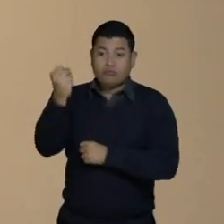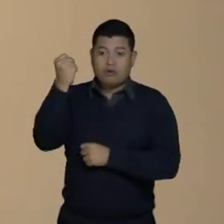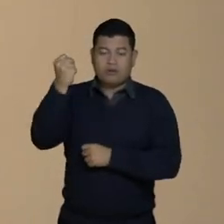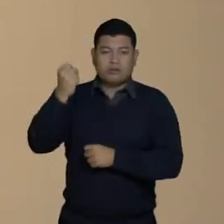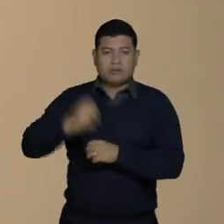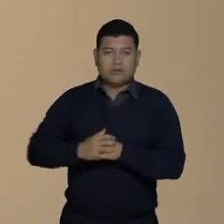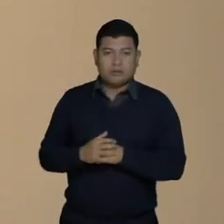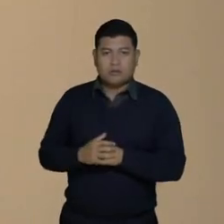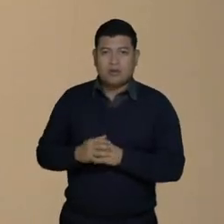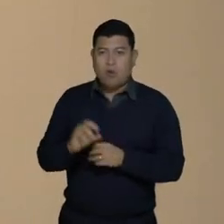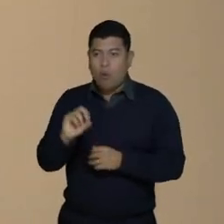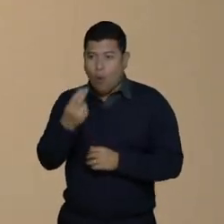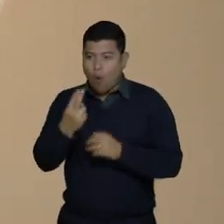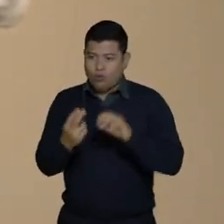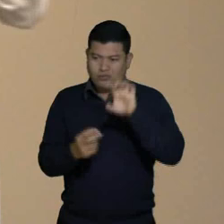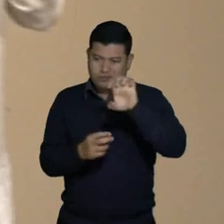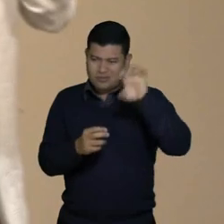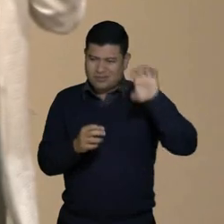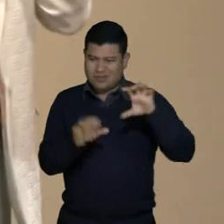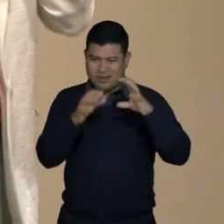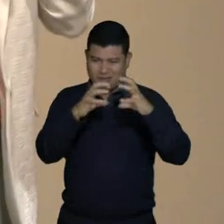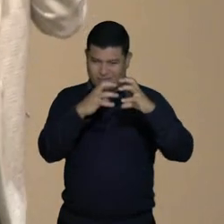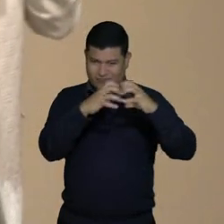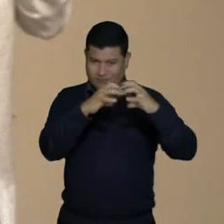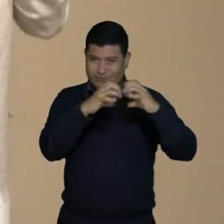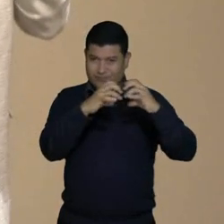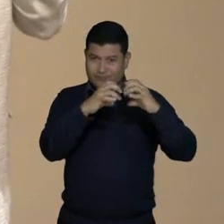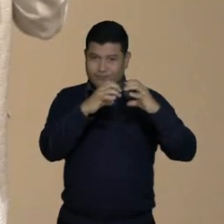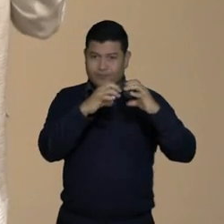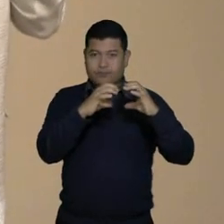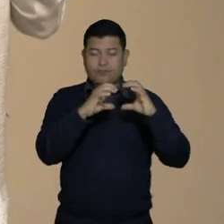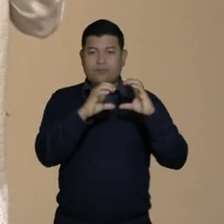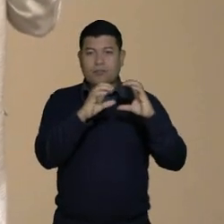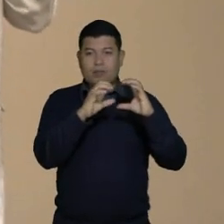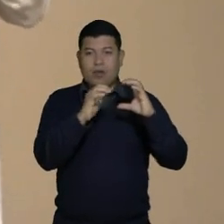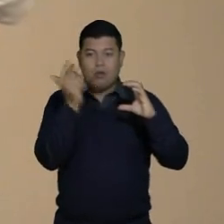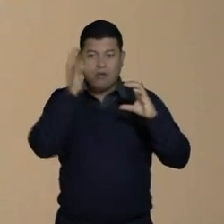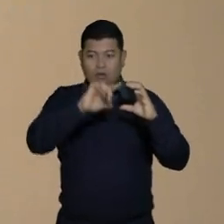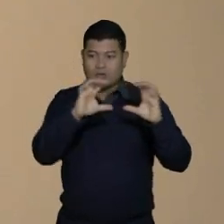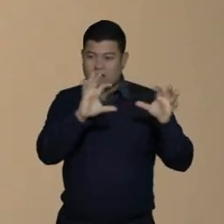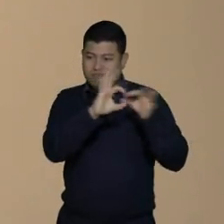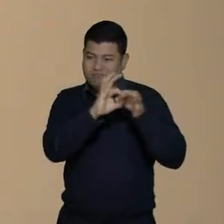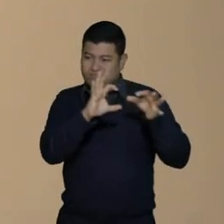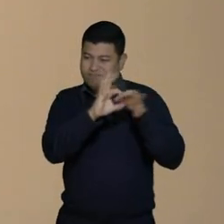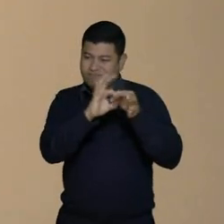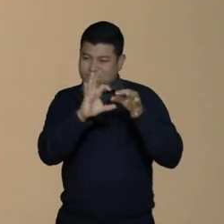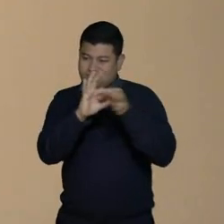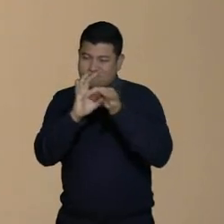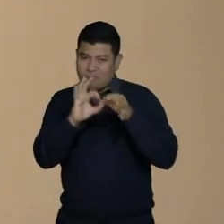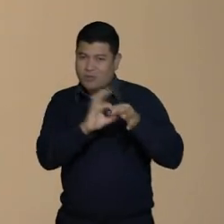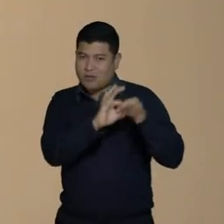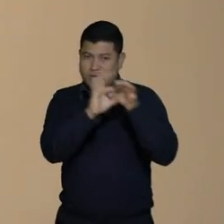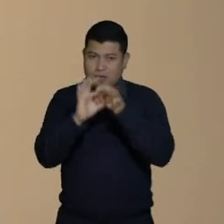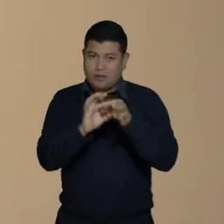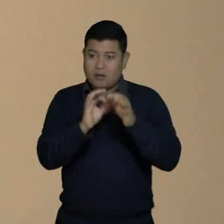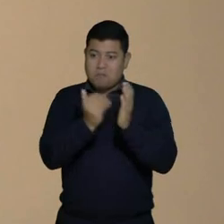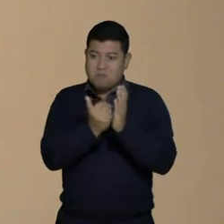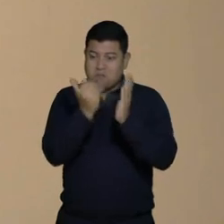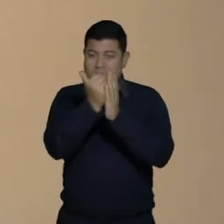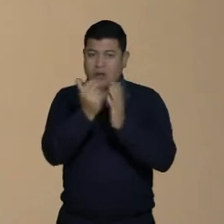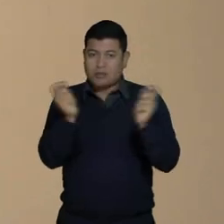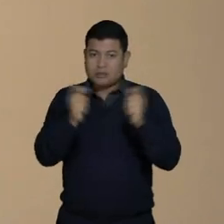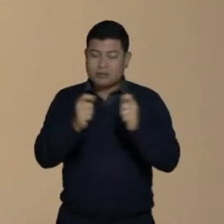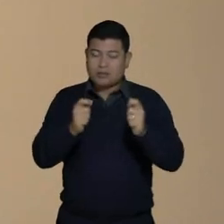hemisfério esquerdo consiga formar mais conexões e mais conexões neurais possam ser